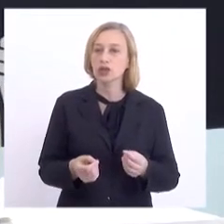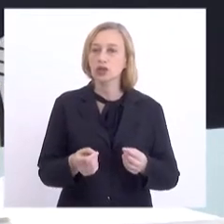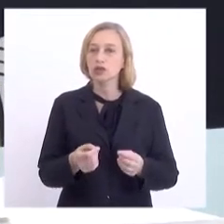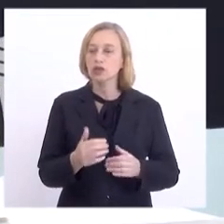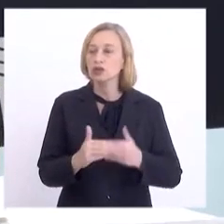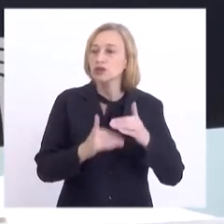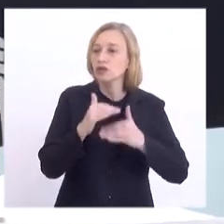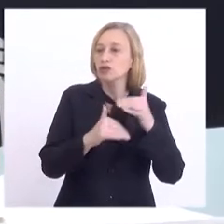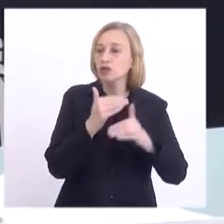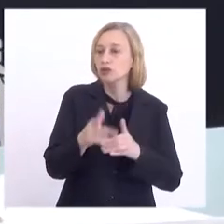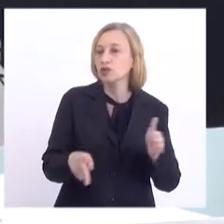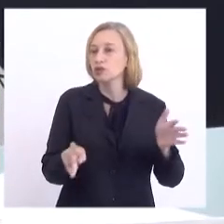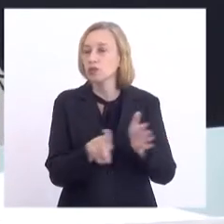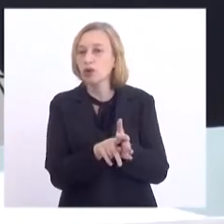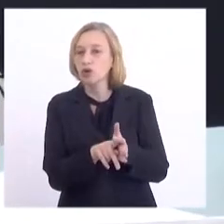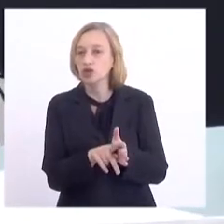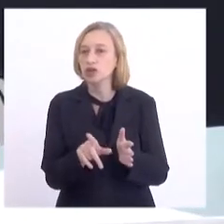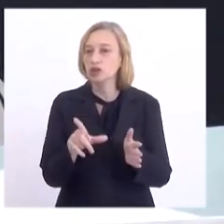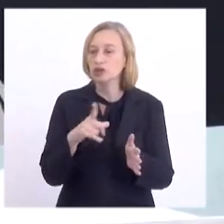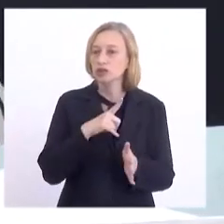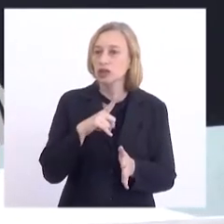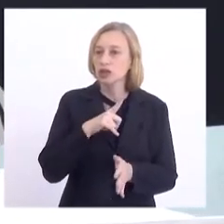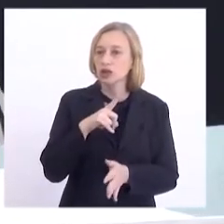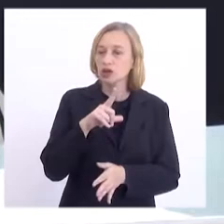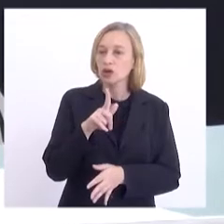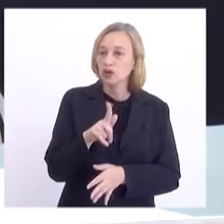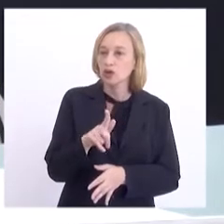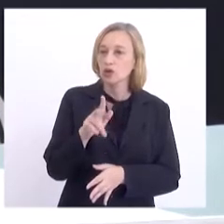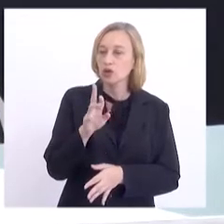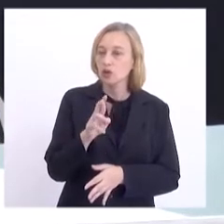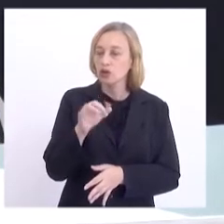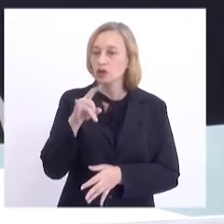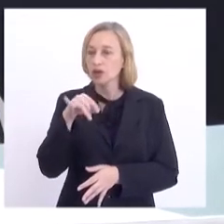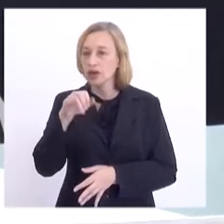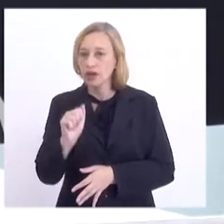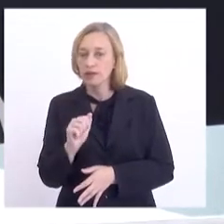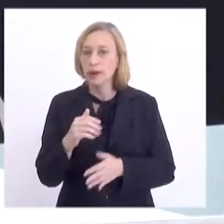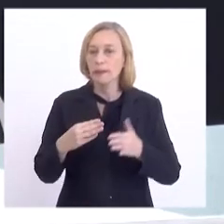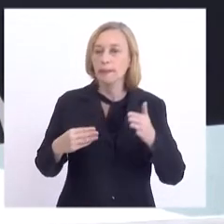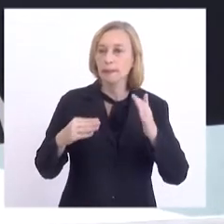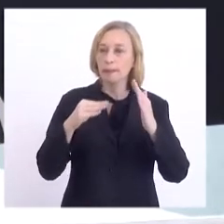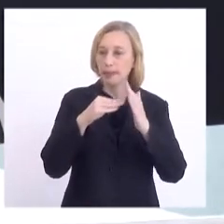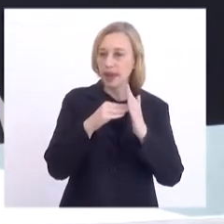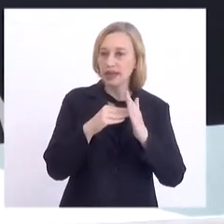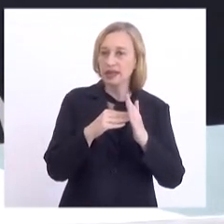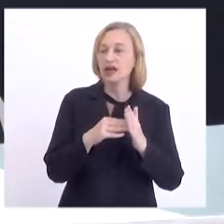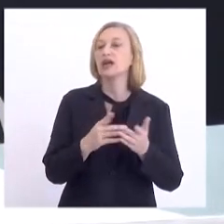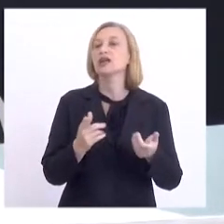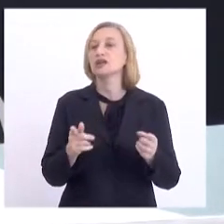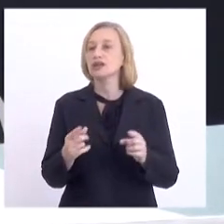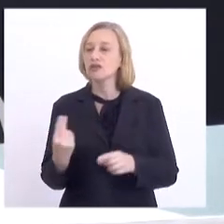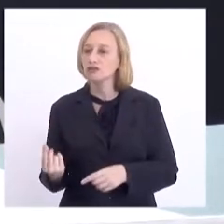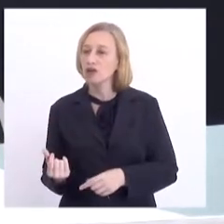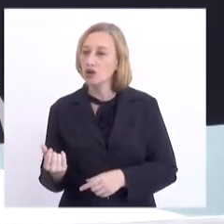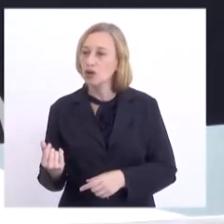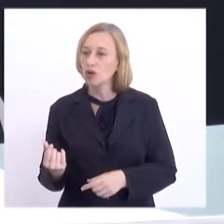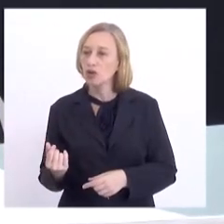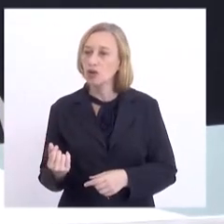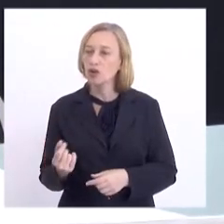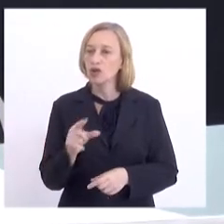projeto se for ver ele tem um cronograma estimativo Mel os valores que são definidos pelas secretarias